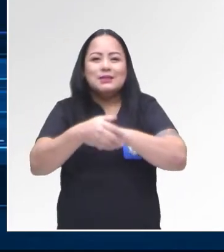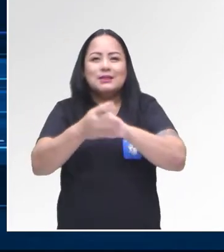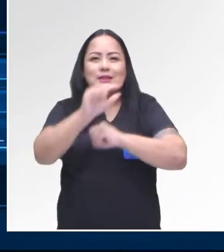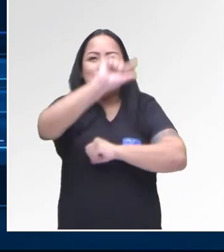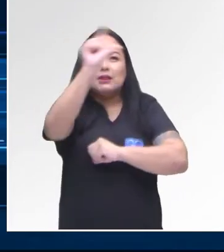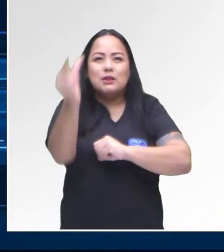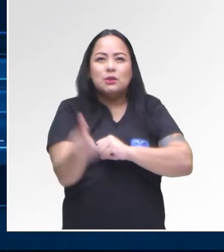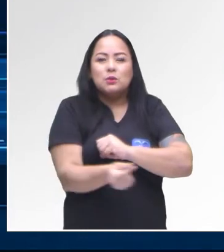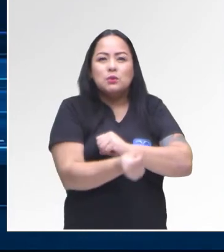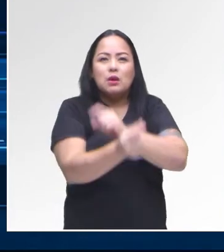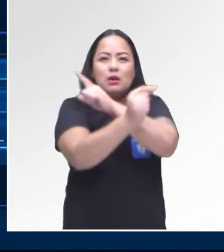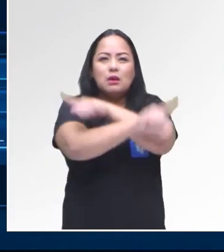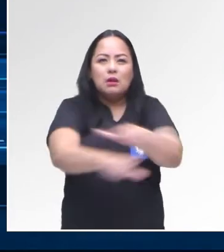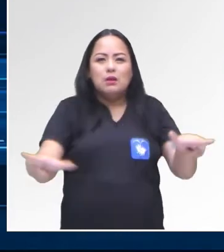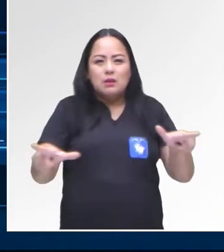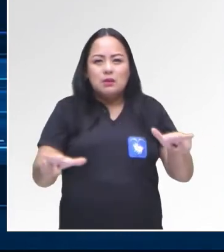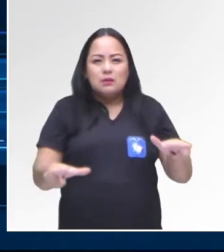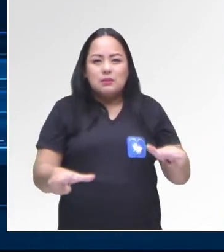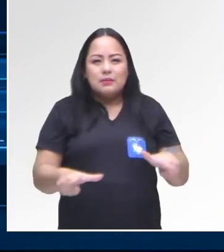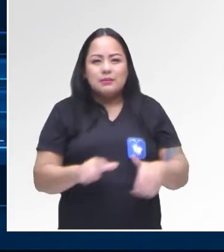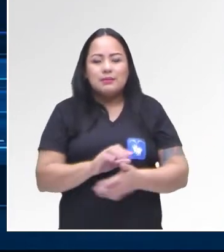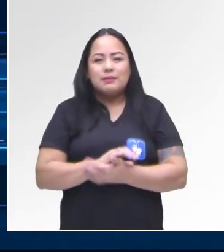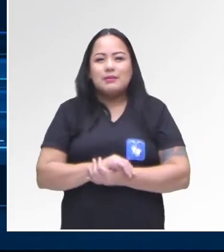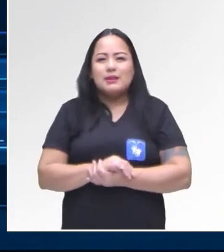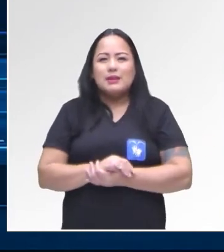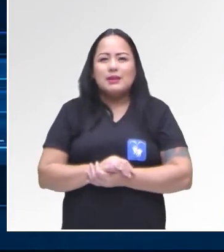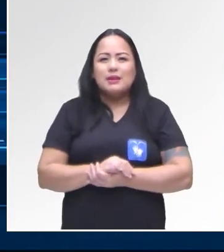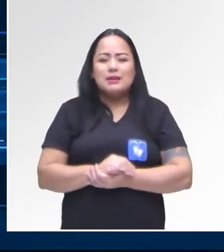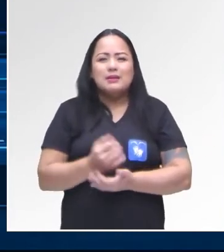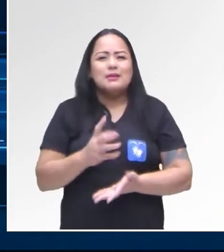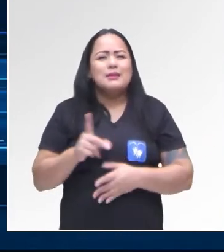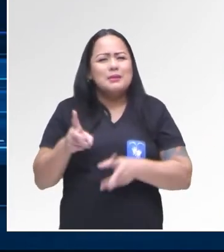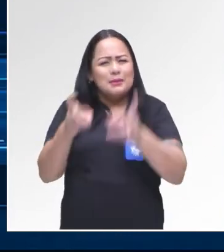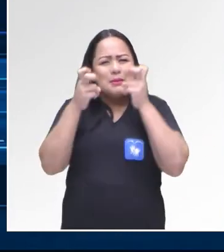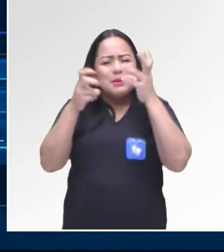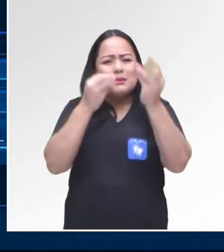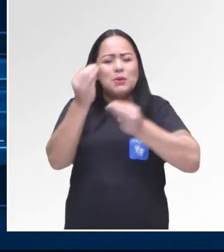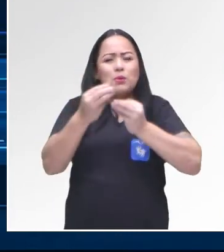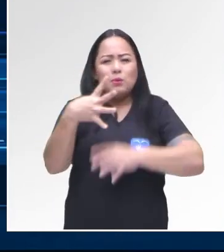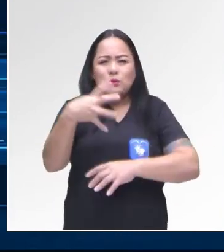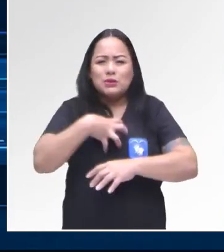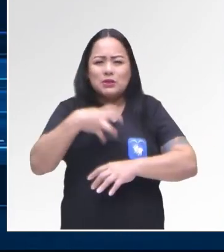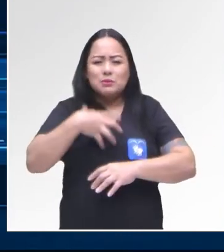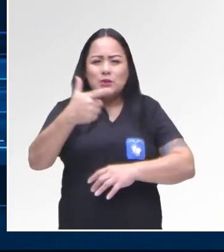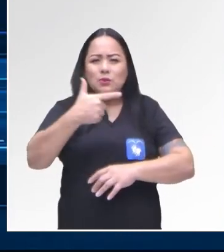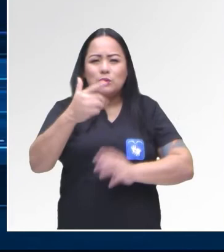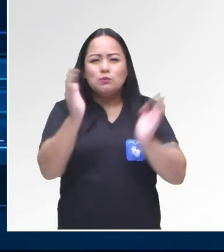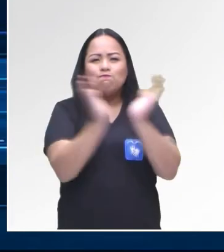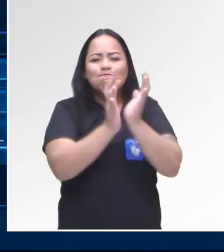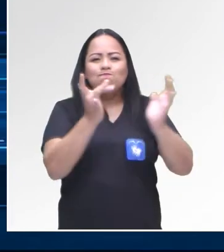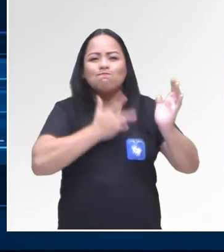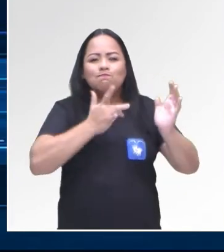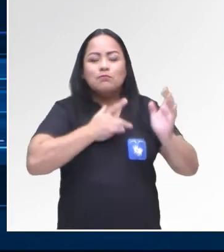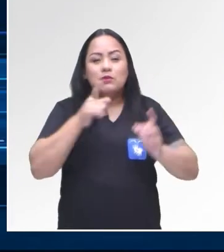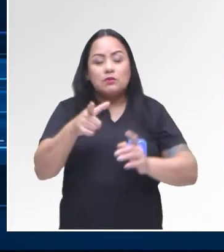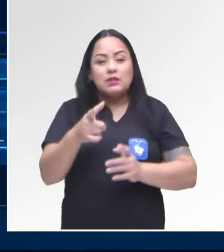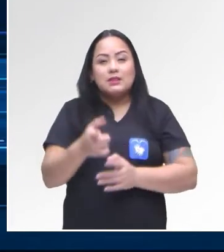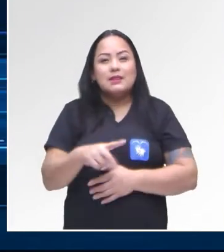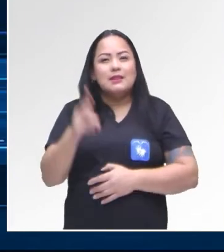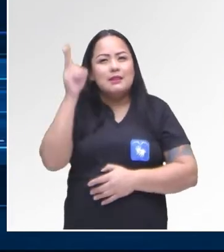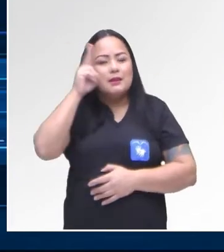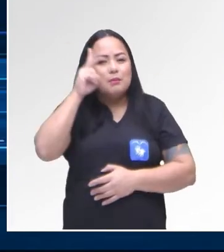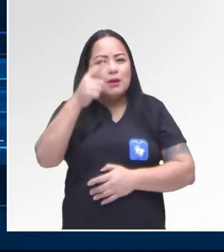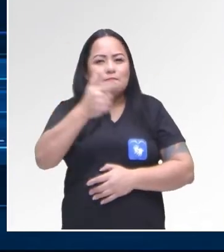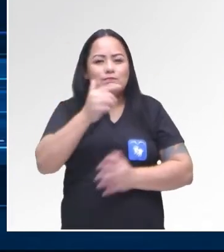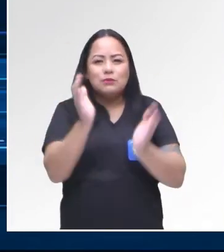lua. É Bruno e Marrone mesmo. Percebeu como eles trazem o sentimento da segunda geração? Quando você quiser lembrar a segunda